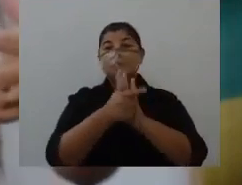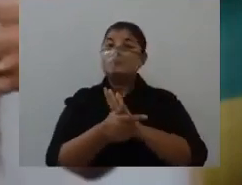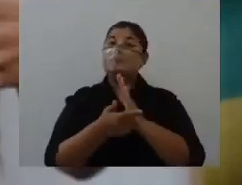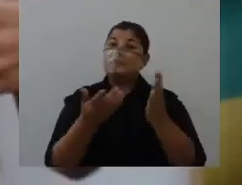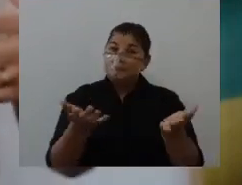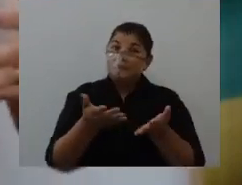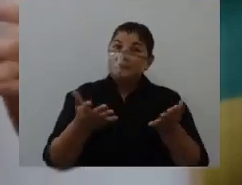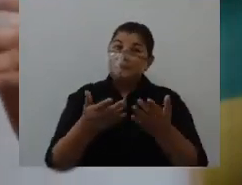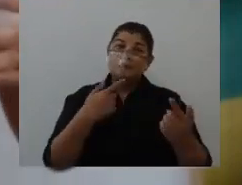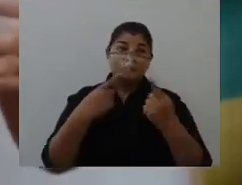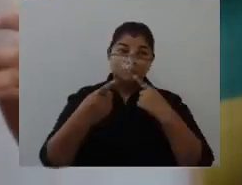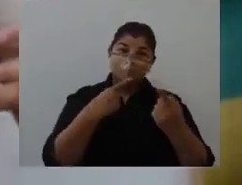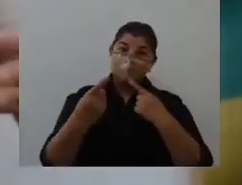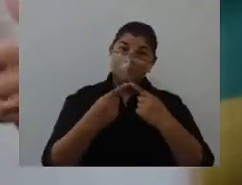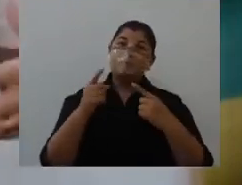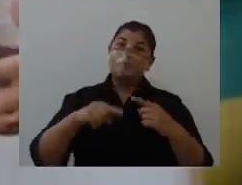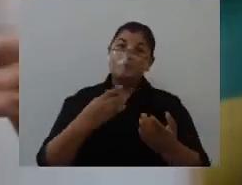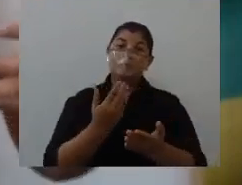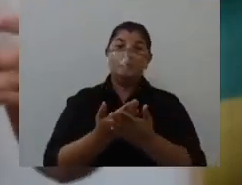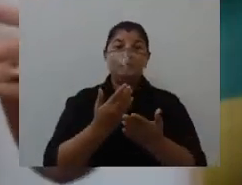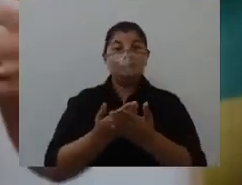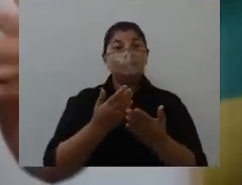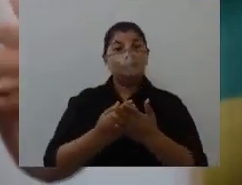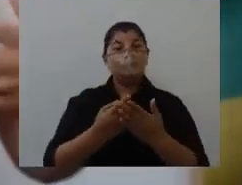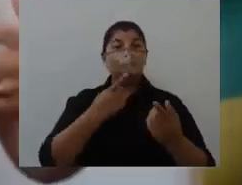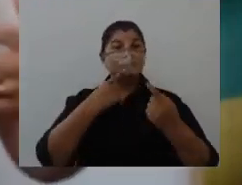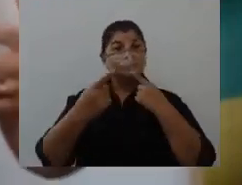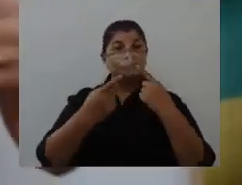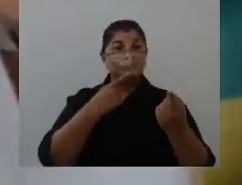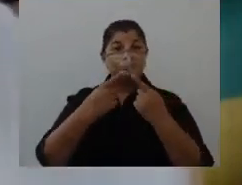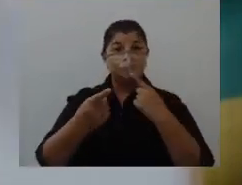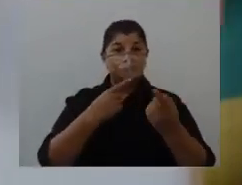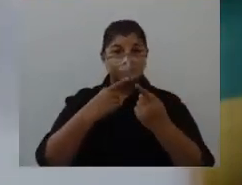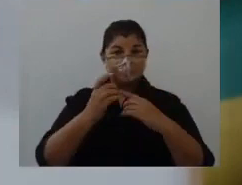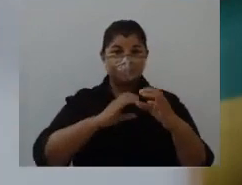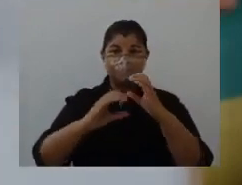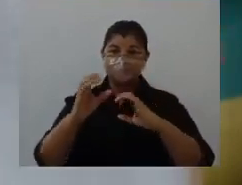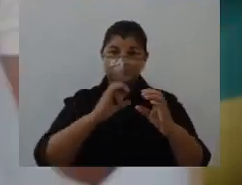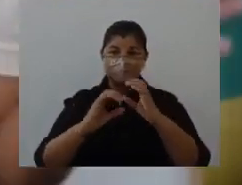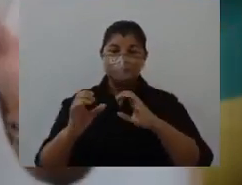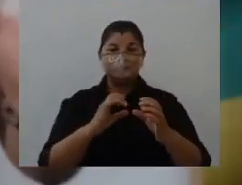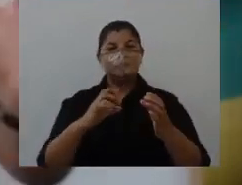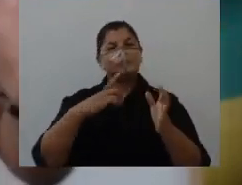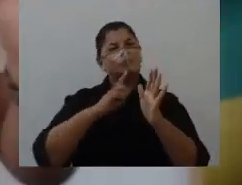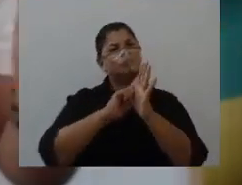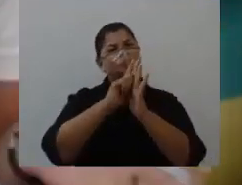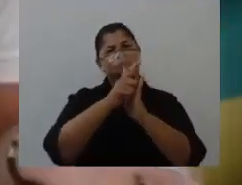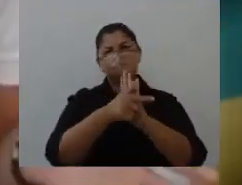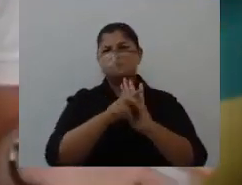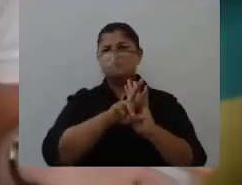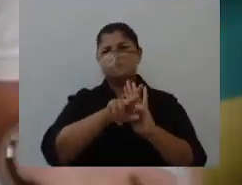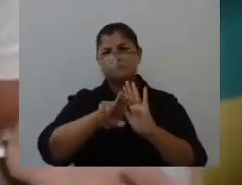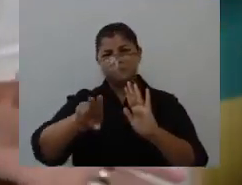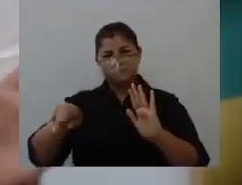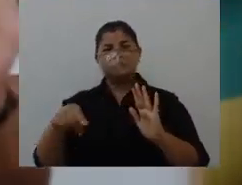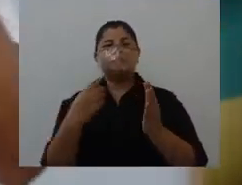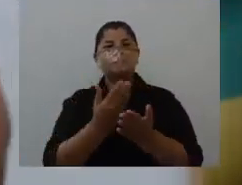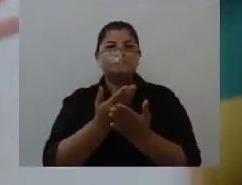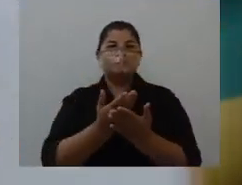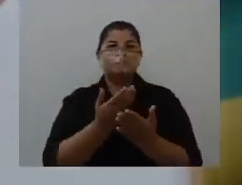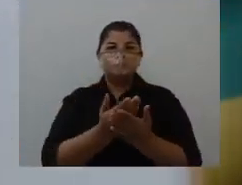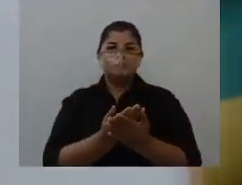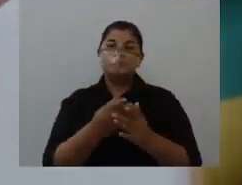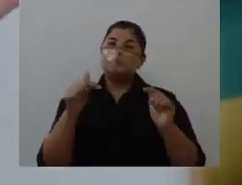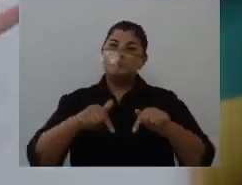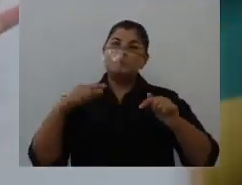aqui é o gênero aula expositiva, percebe? Então, existe uma série de gêneros que a gente vai estudar, ok?